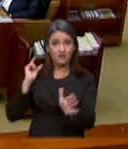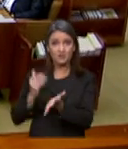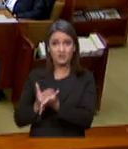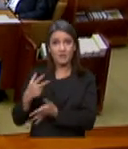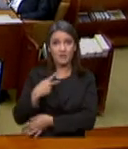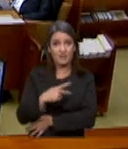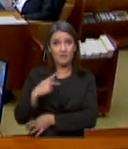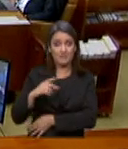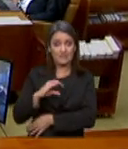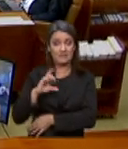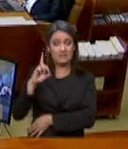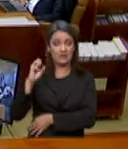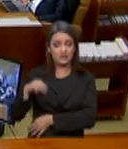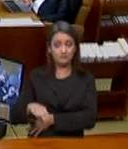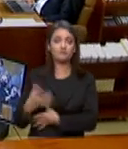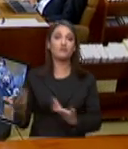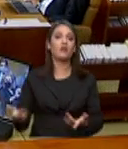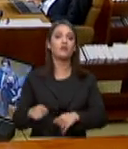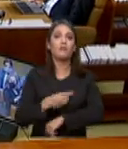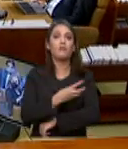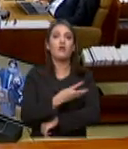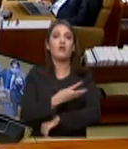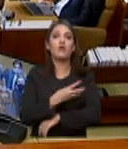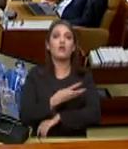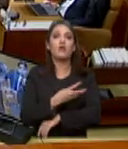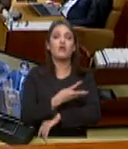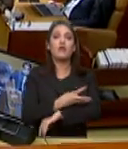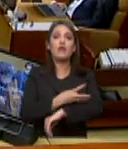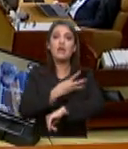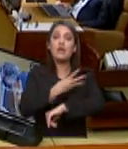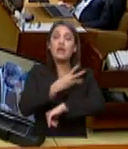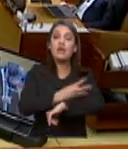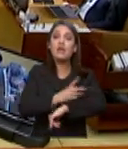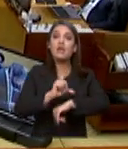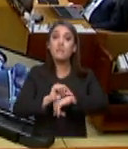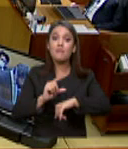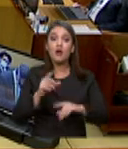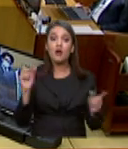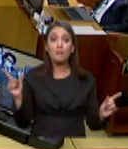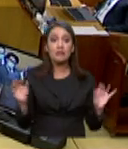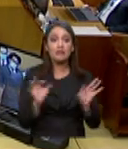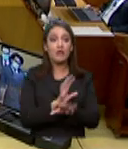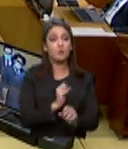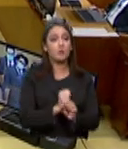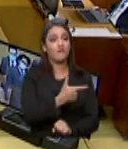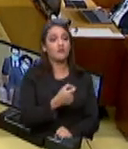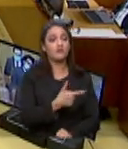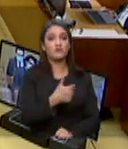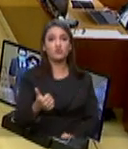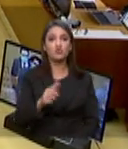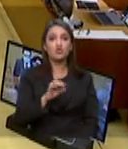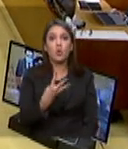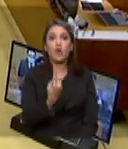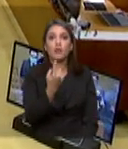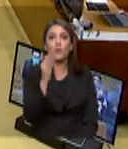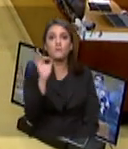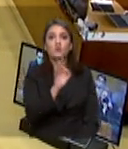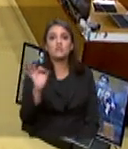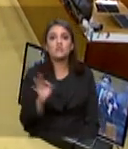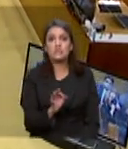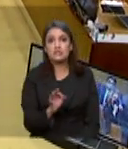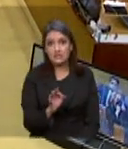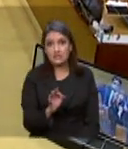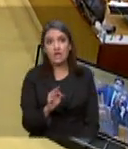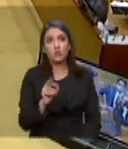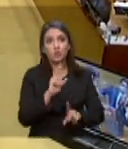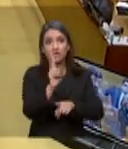PPCDAM. O IBAMA, por sua vez, fechou 2021 com liquidação de apenas 41% do seu orçamento sobre